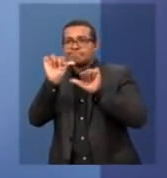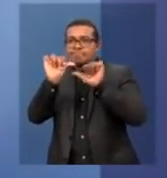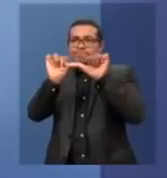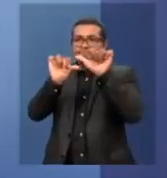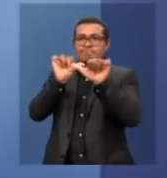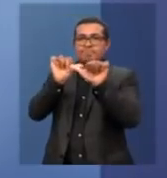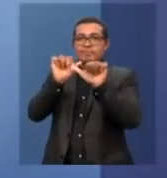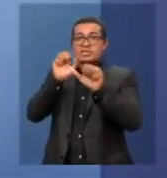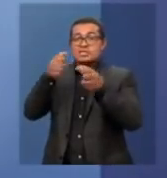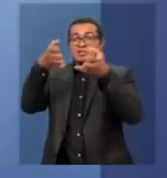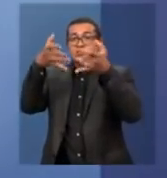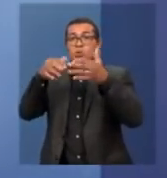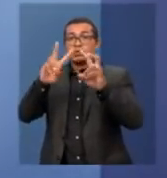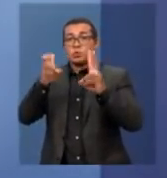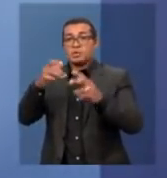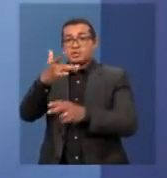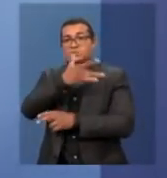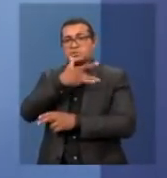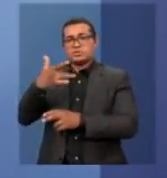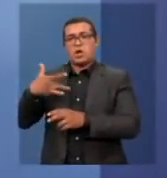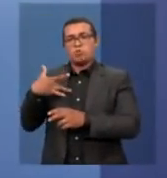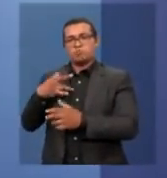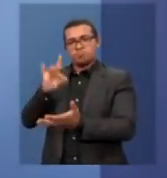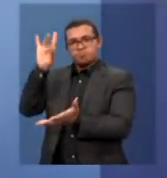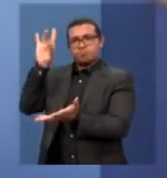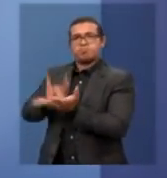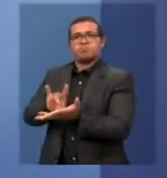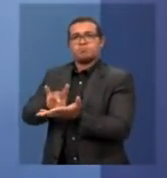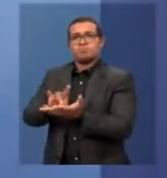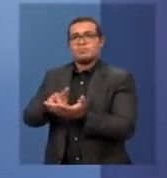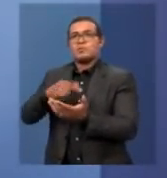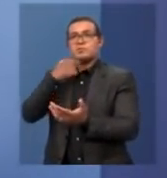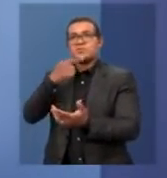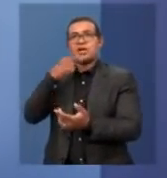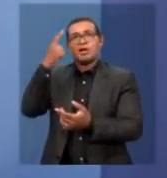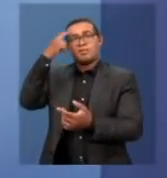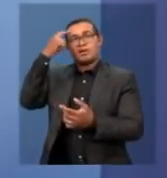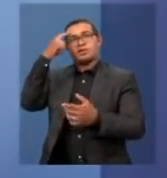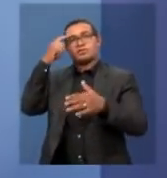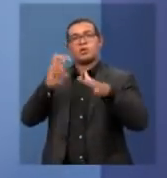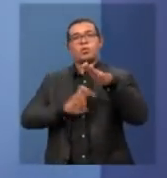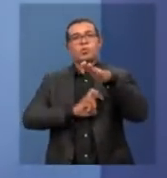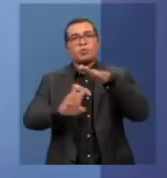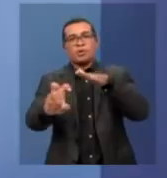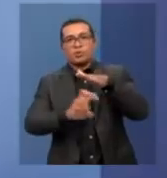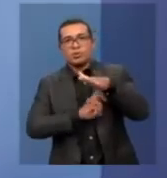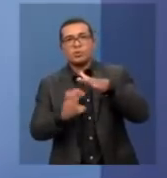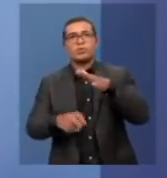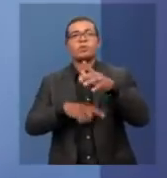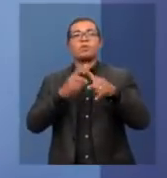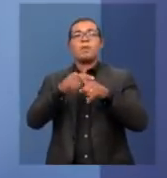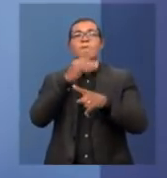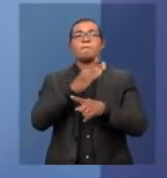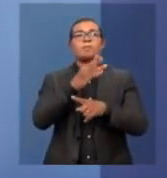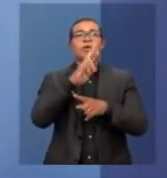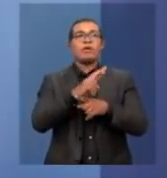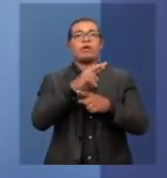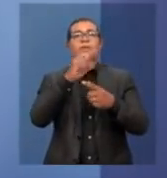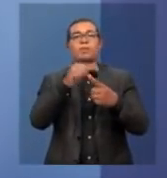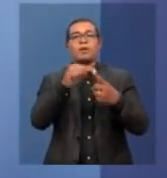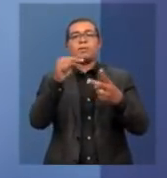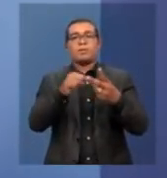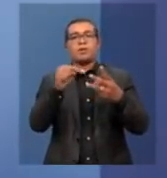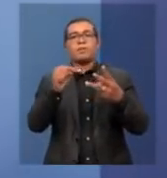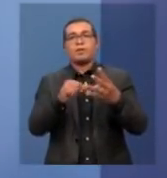é porque não dá pra gente ficar pensando e metrô de superfície brt e saber que as pessoas não são tratados humanamente